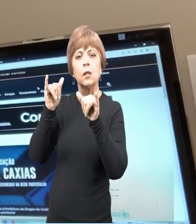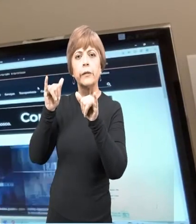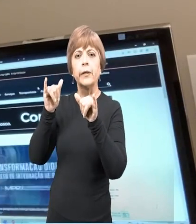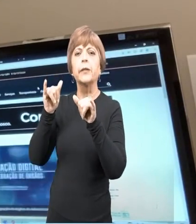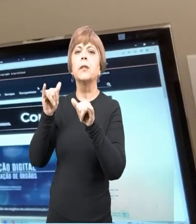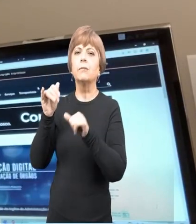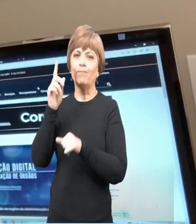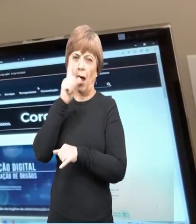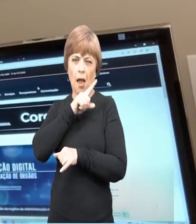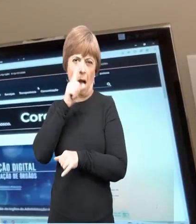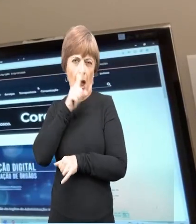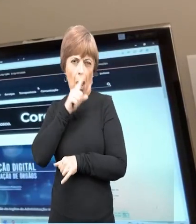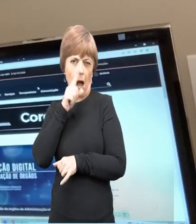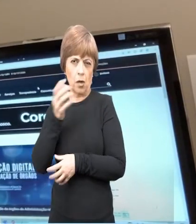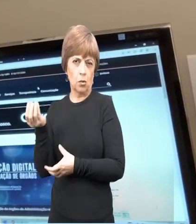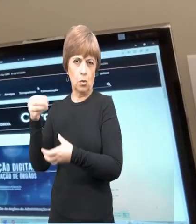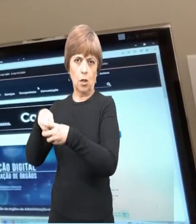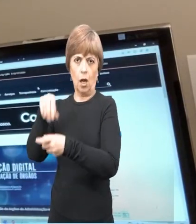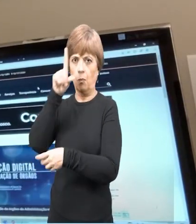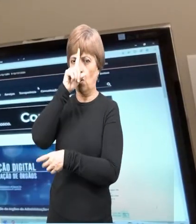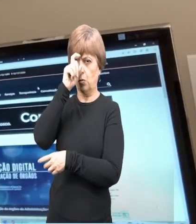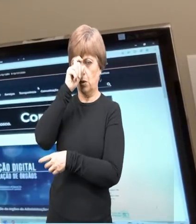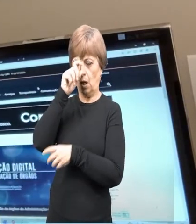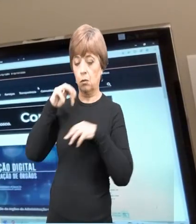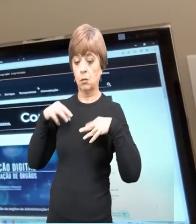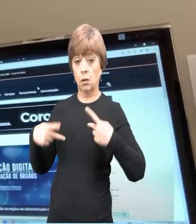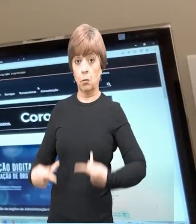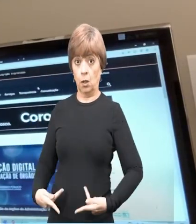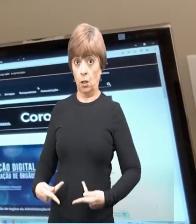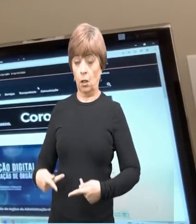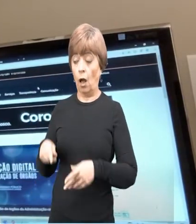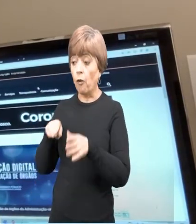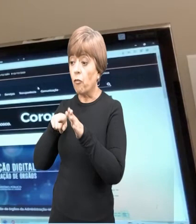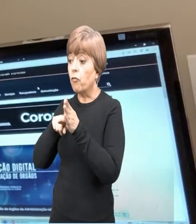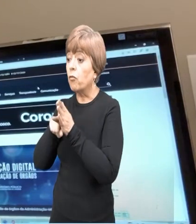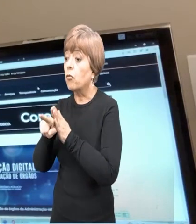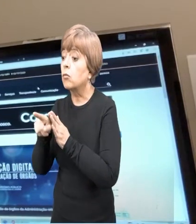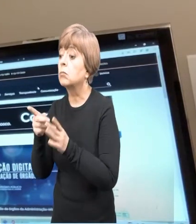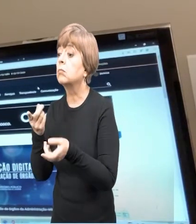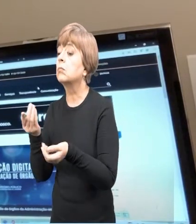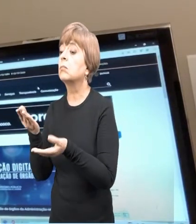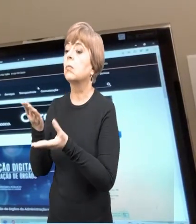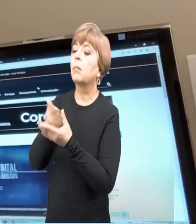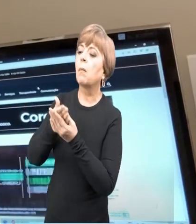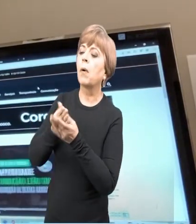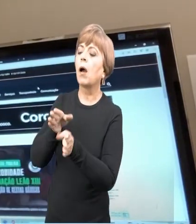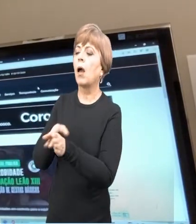funcionamento do hospital, o Ministério Público vai adotar todas as medidas necessárias